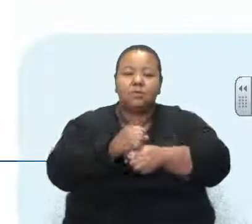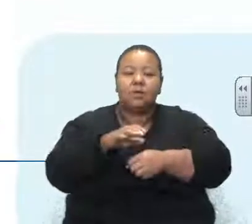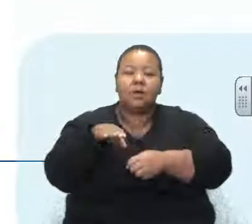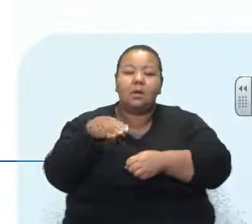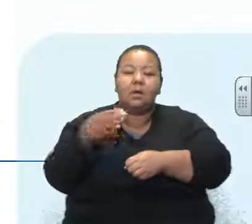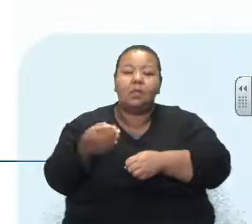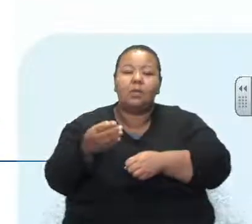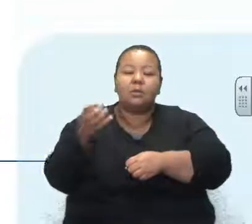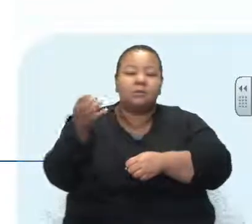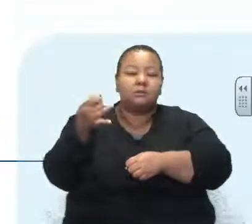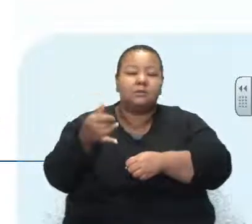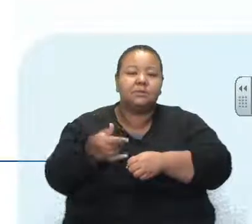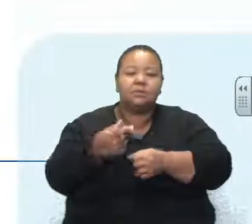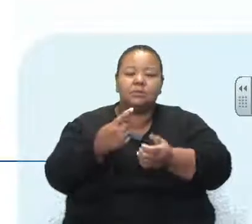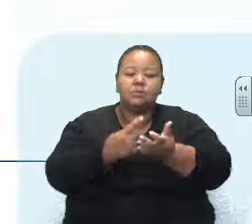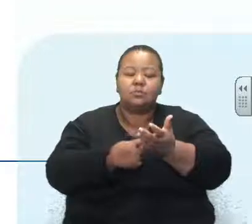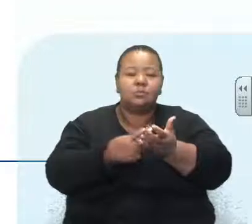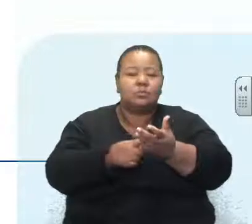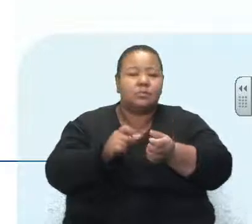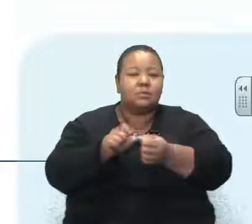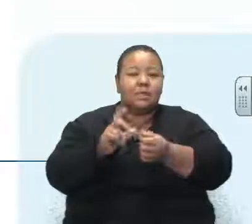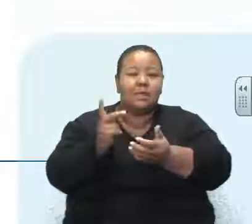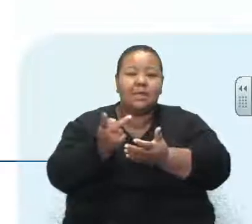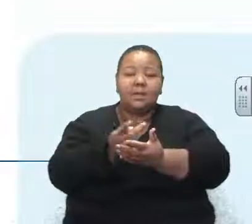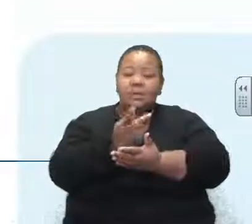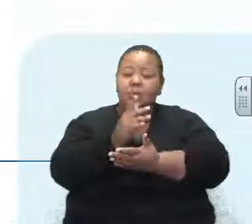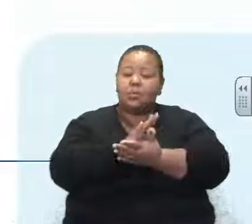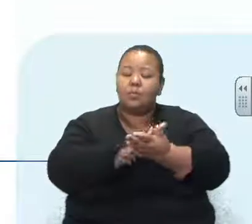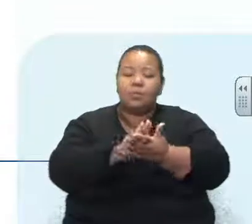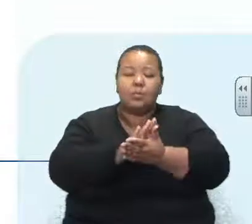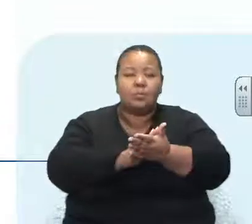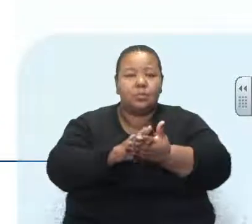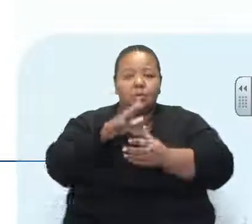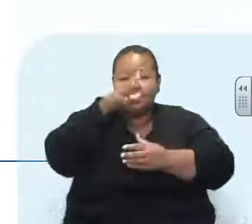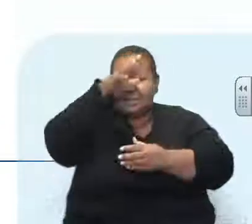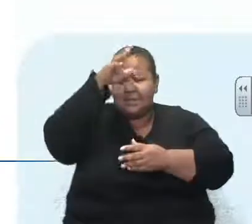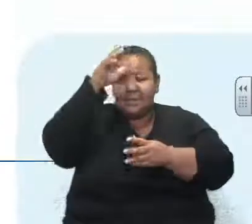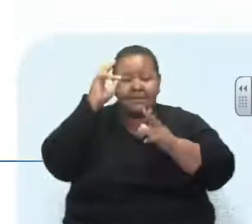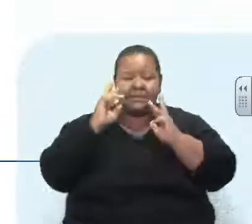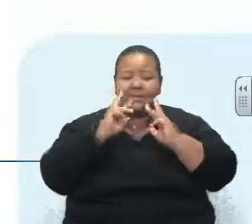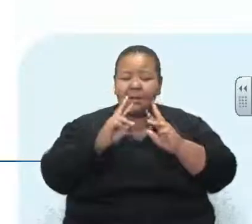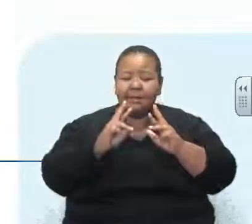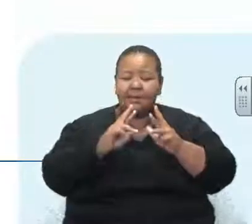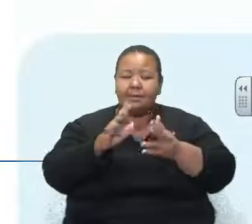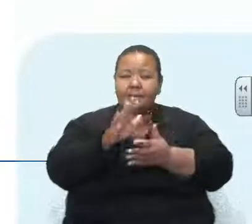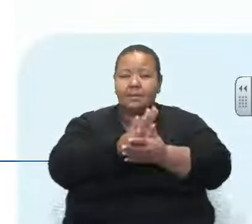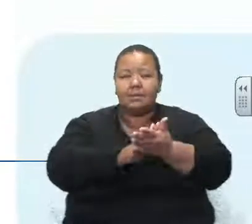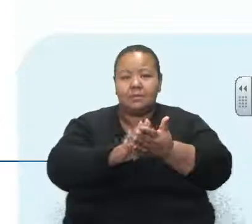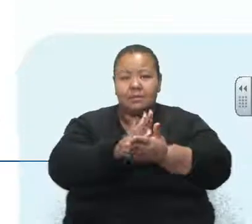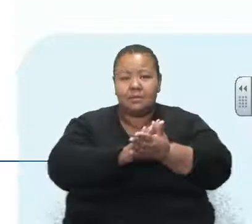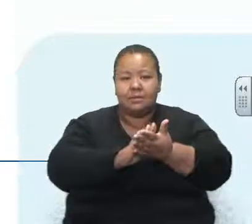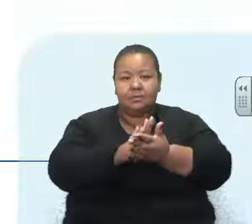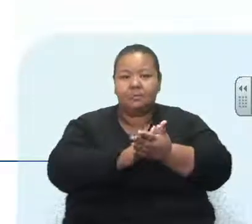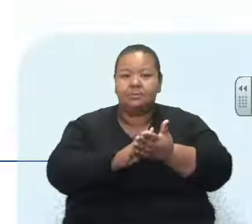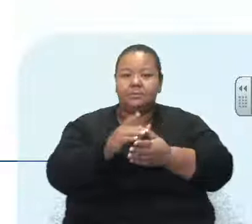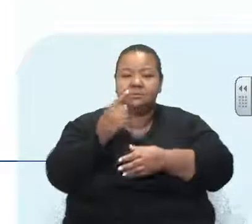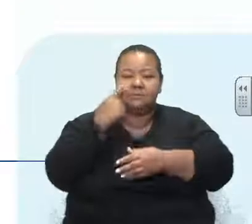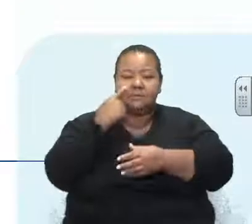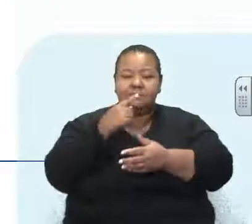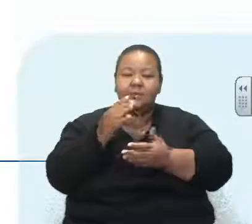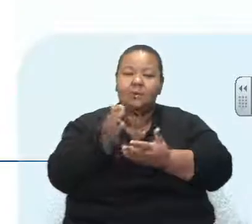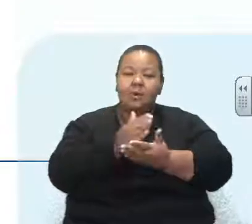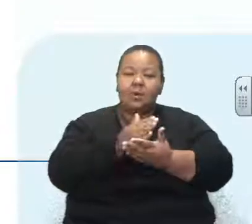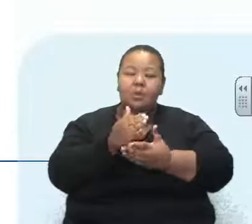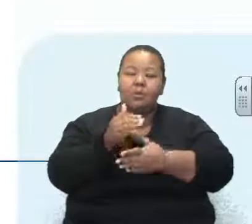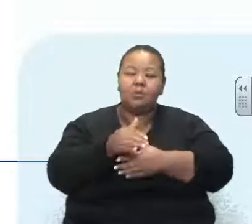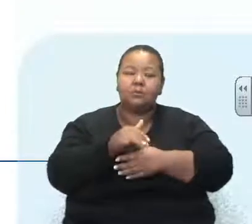se apresentaram sem nenhum tipo de erro, em nenhum momento para os clientes. Quantos foram? Você já reparou que algumas vezes você passa em frente a algumas fases,